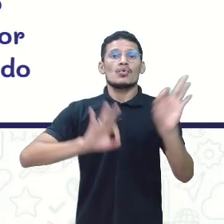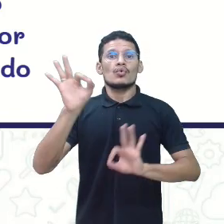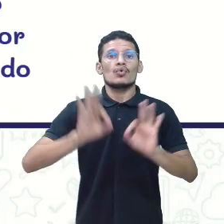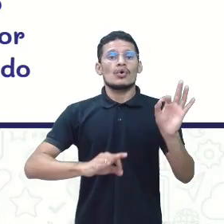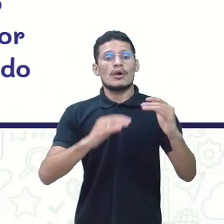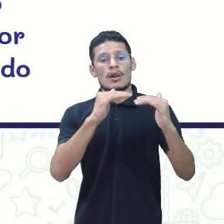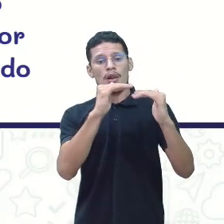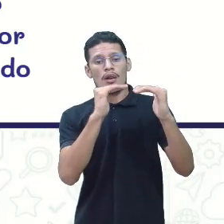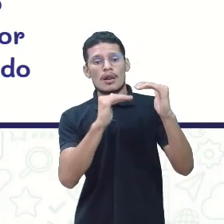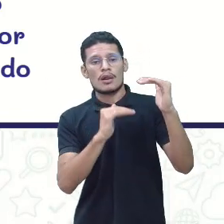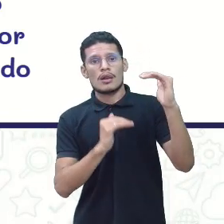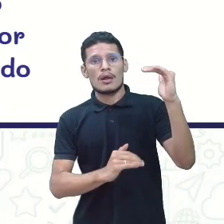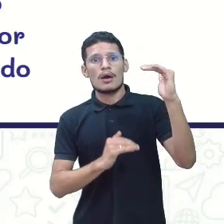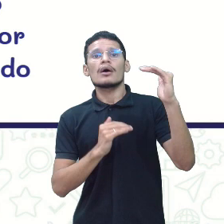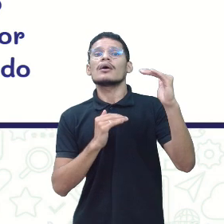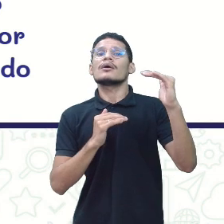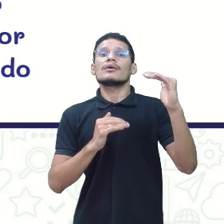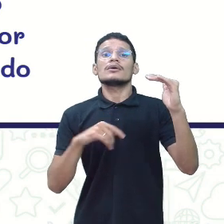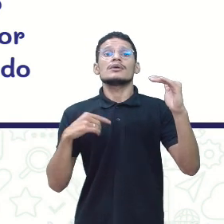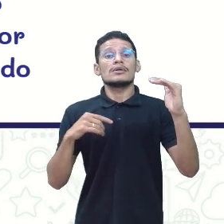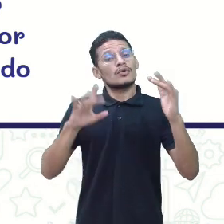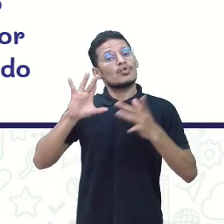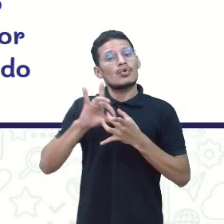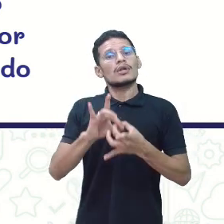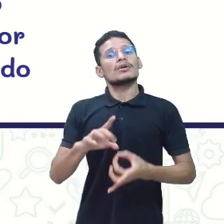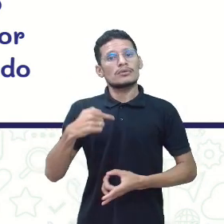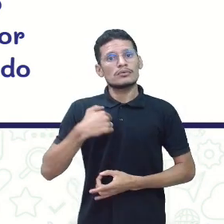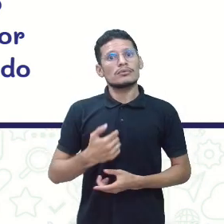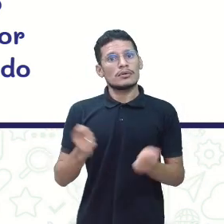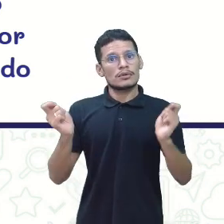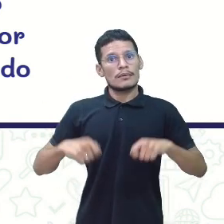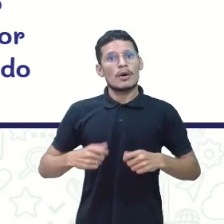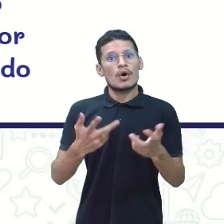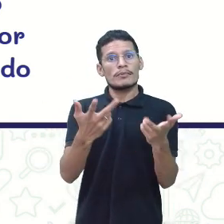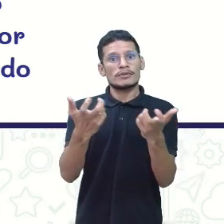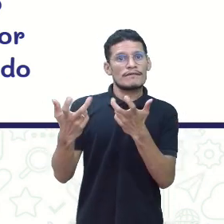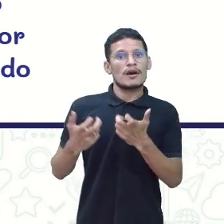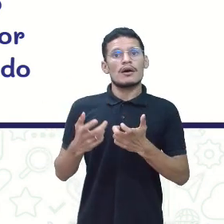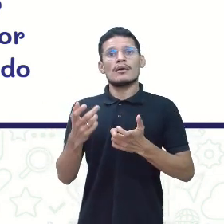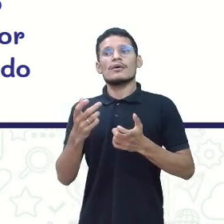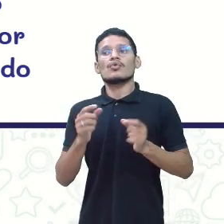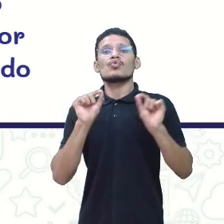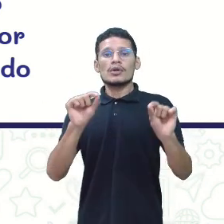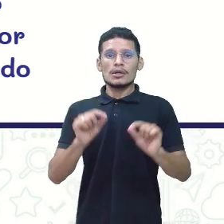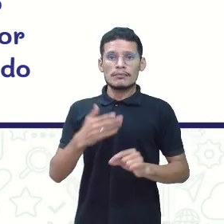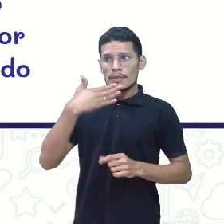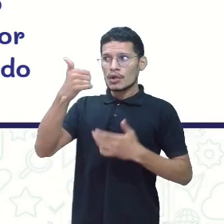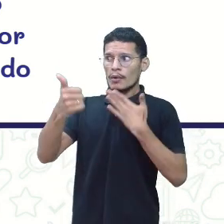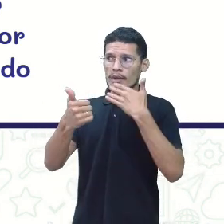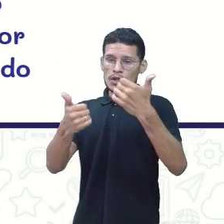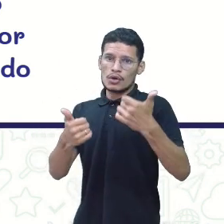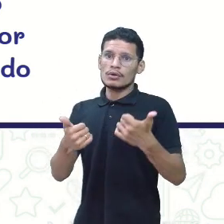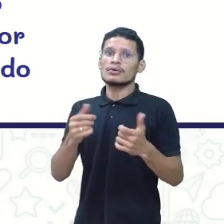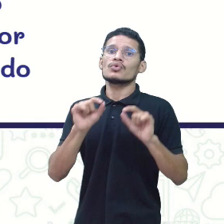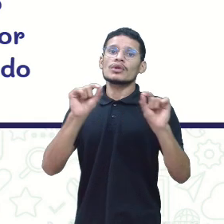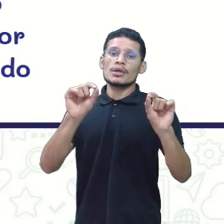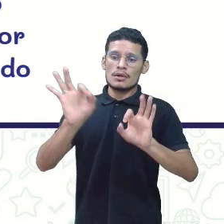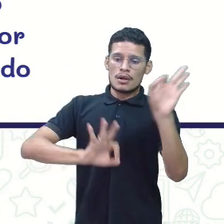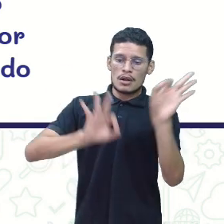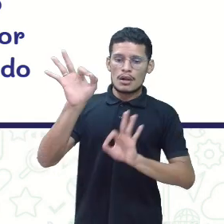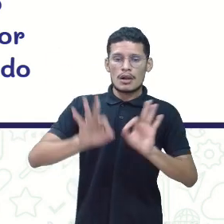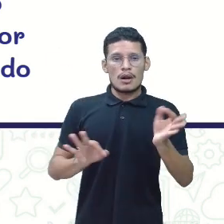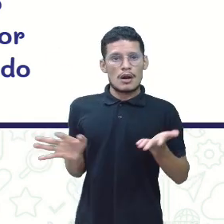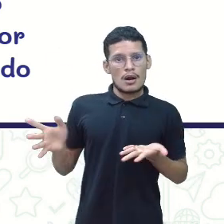ordem crescente. E nesse contexto eu consigo observar melhor a organização desses dados, tá? Então, vê.